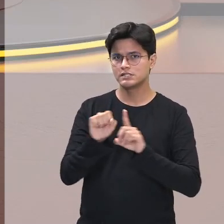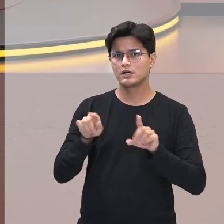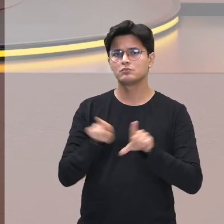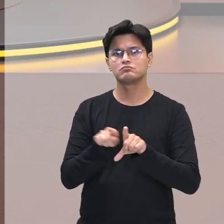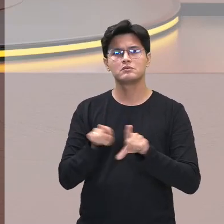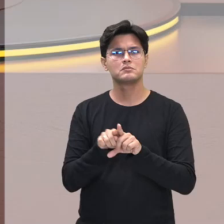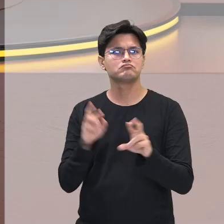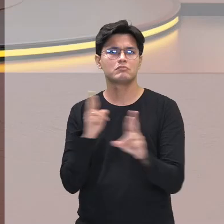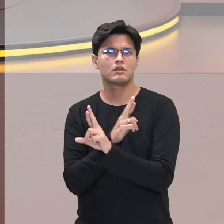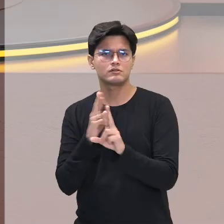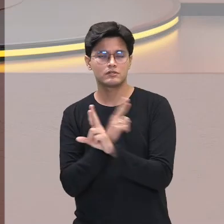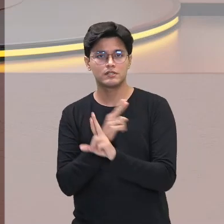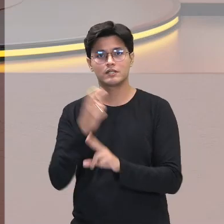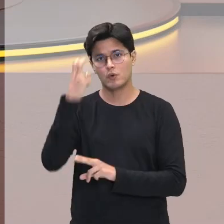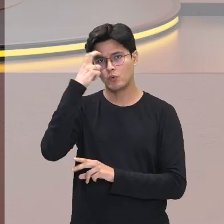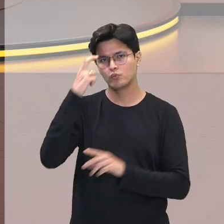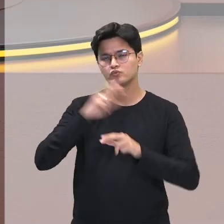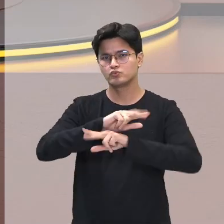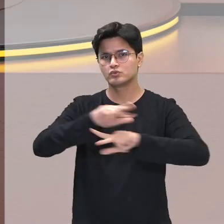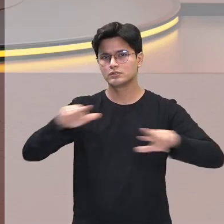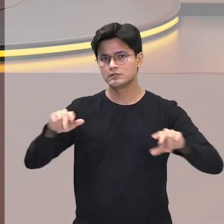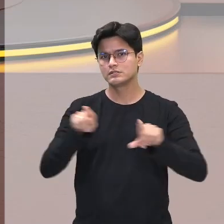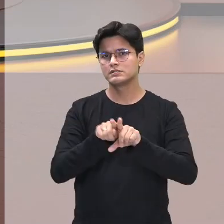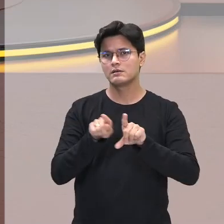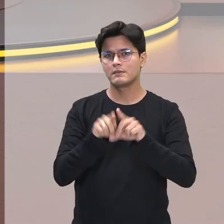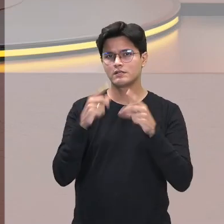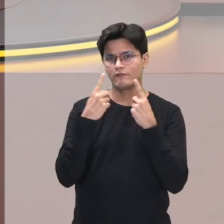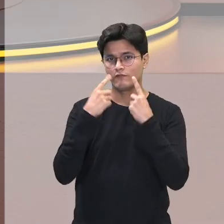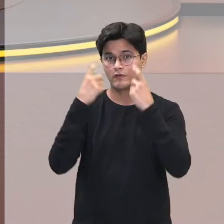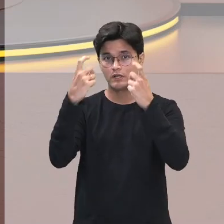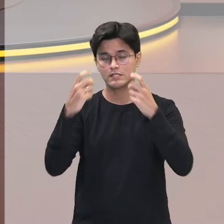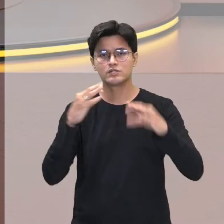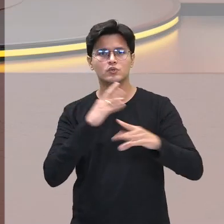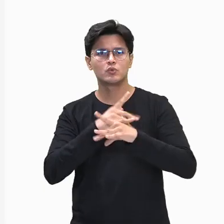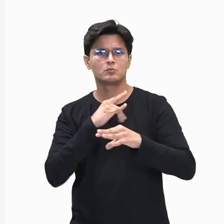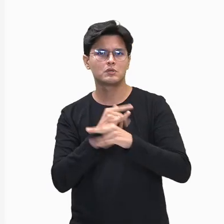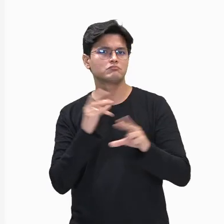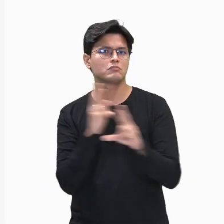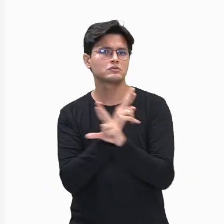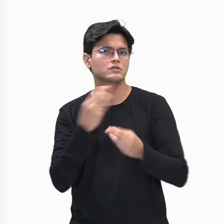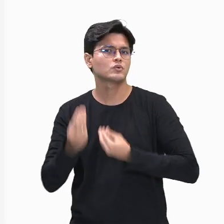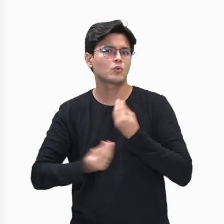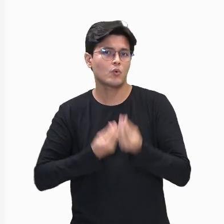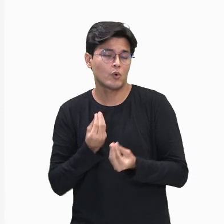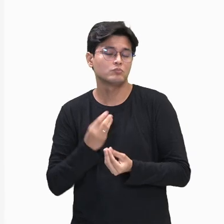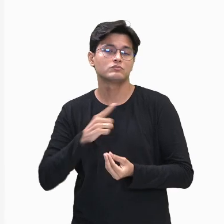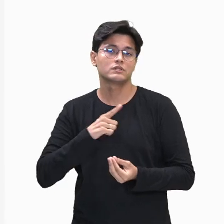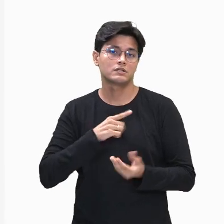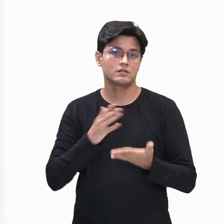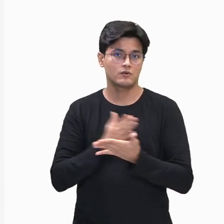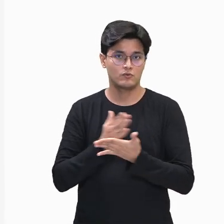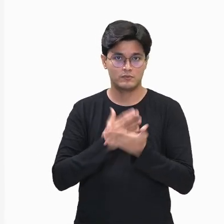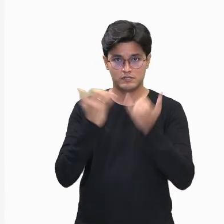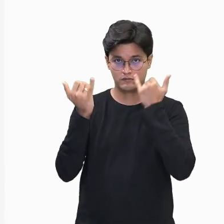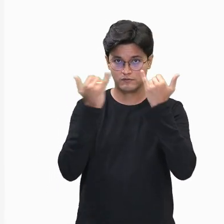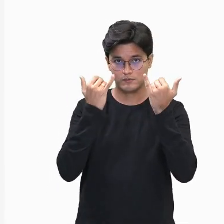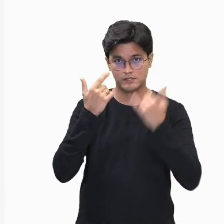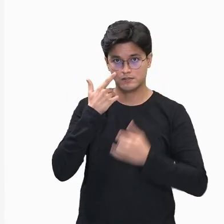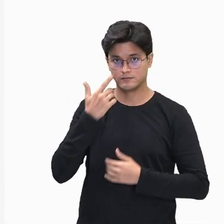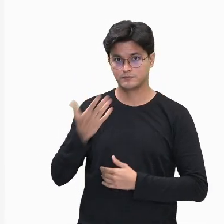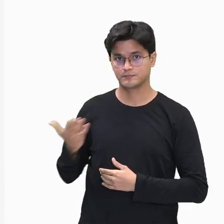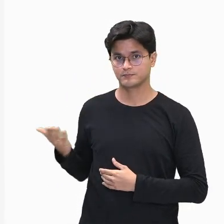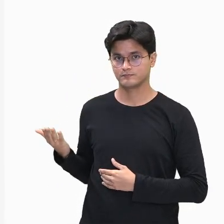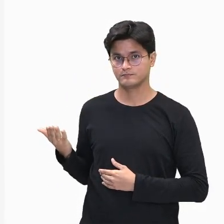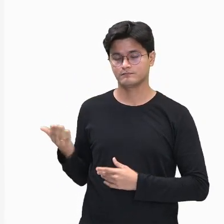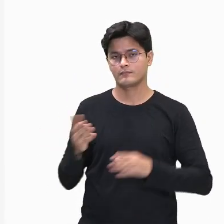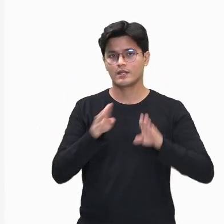violência urbana, né? Interessante. Vamos ver aí alguns dados. O que é a